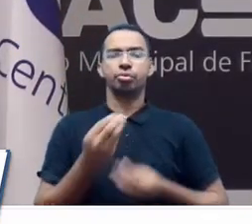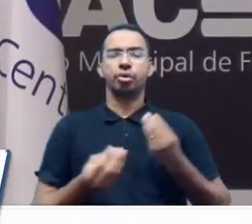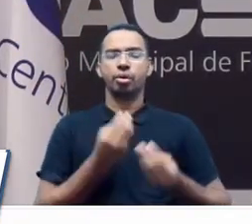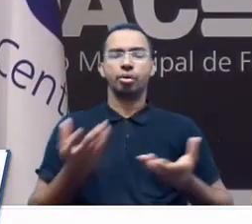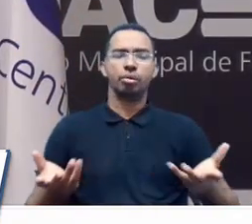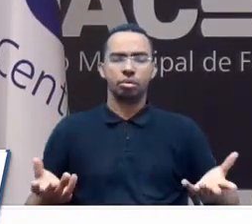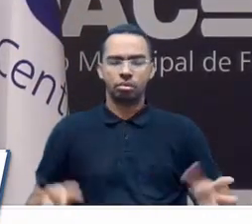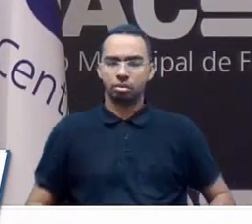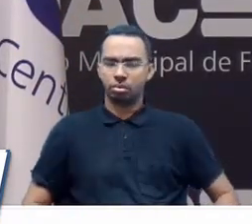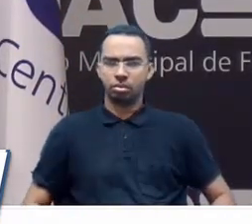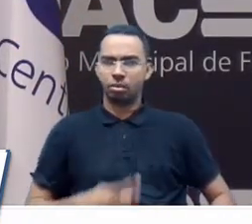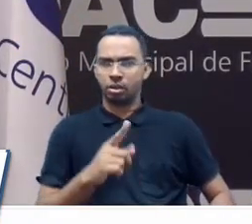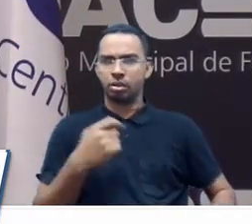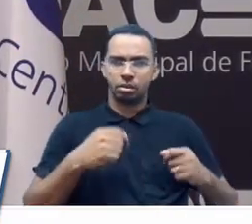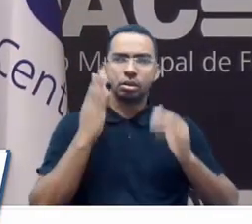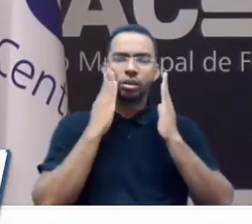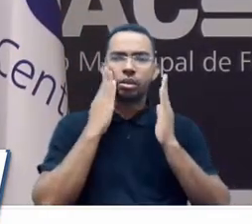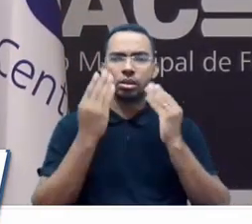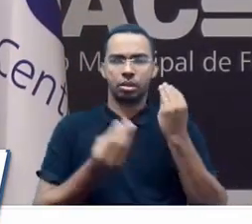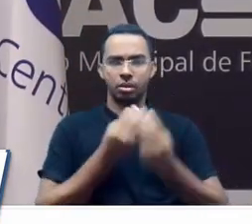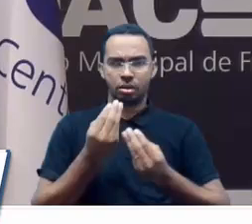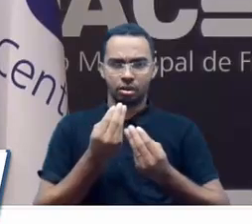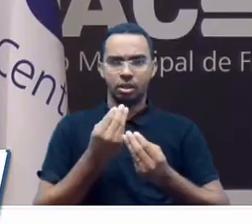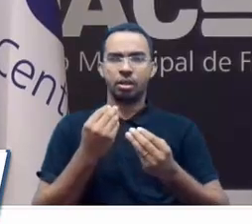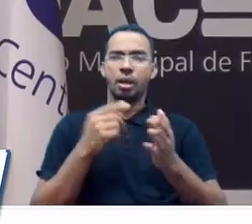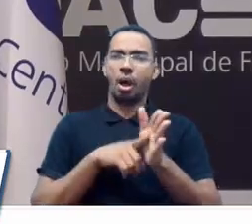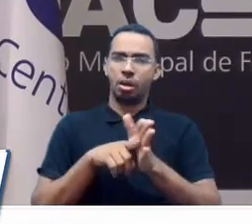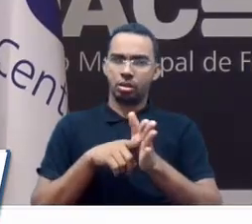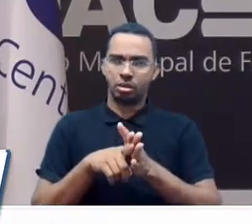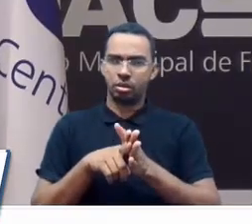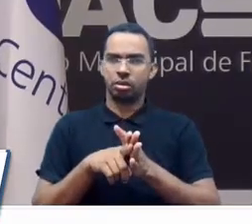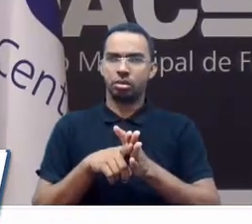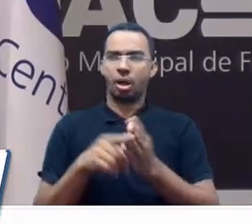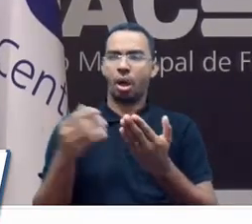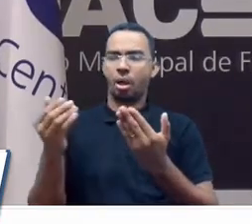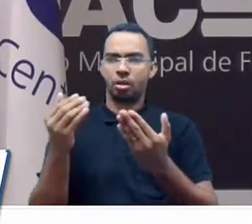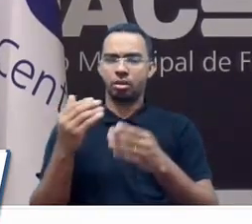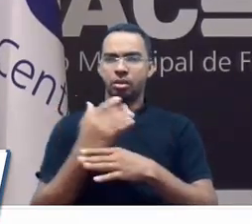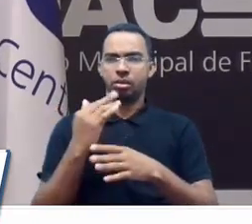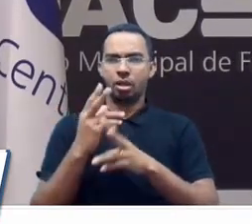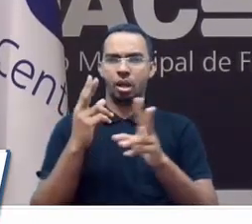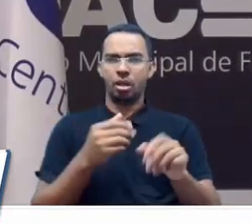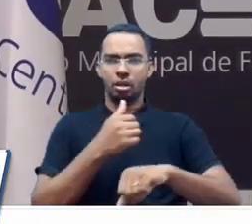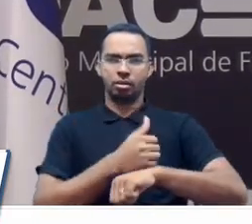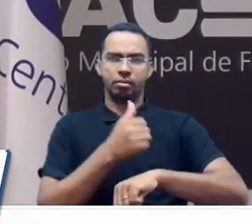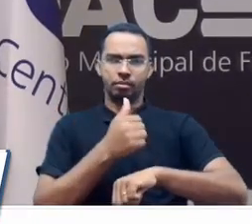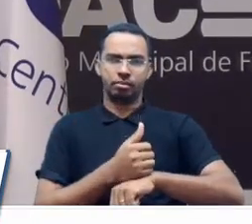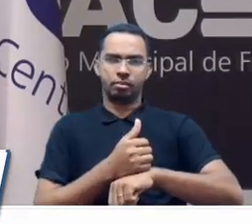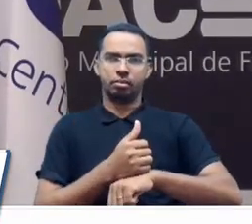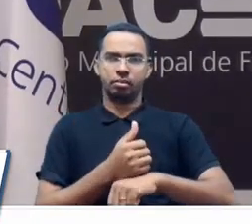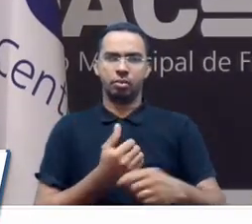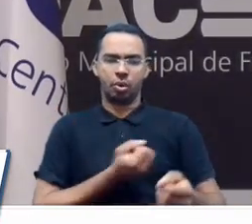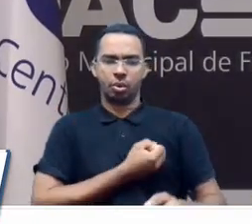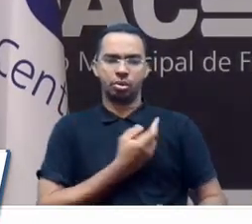Vocês precisam entender uma coisa. Pesquisem. Comparem cidades do tamanho de Franca com os números que nós